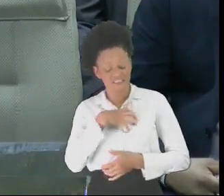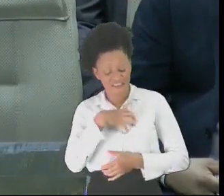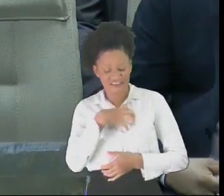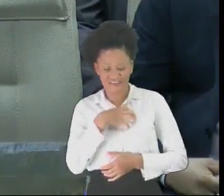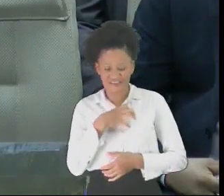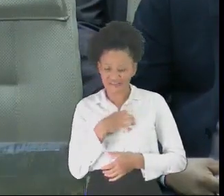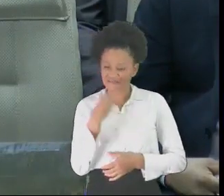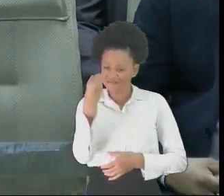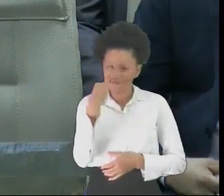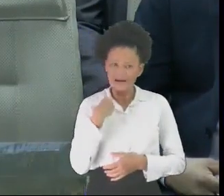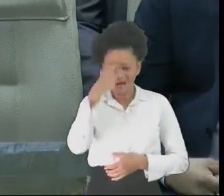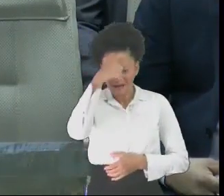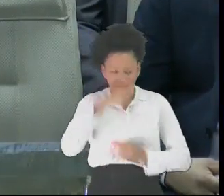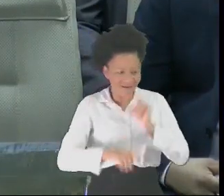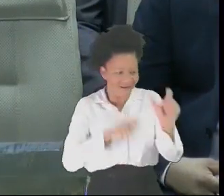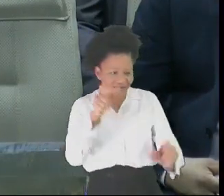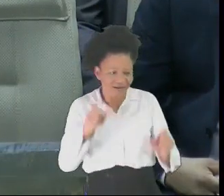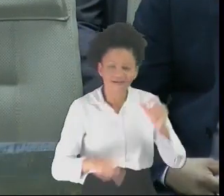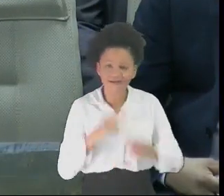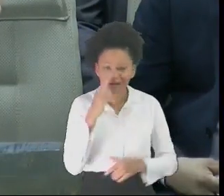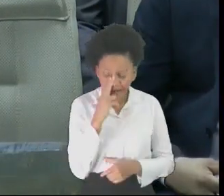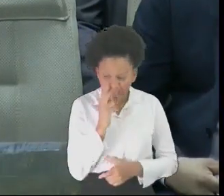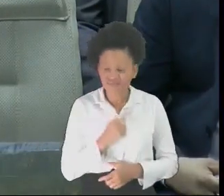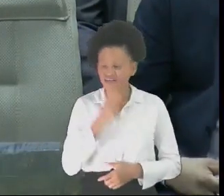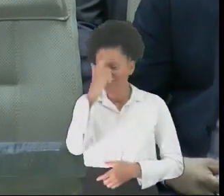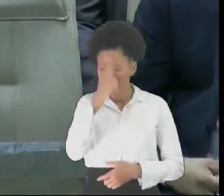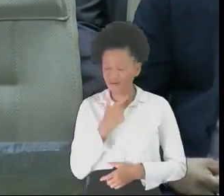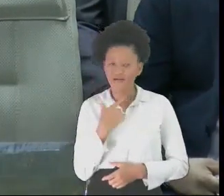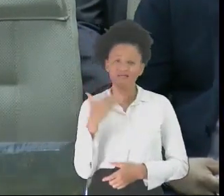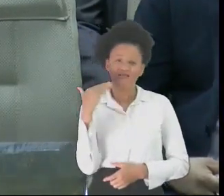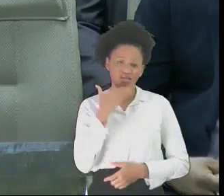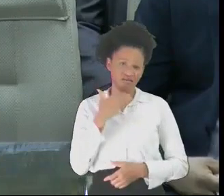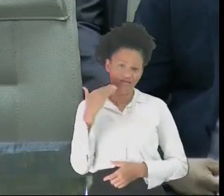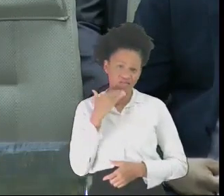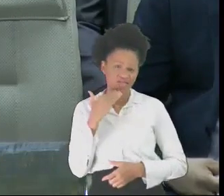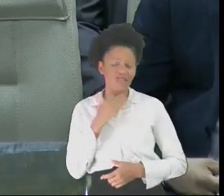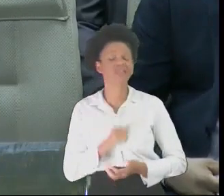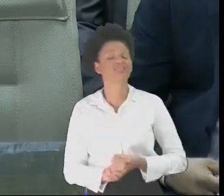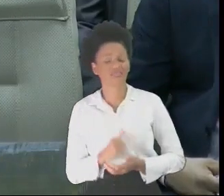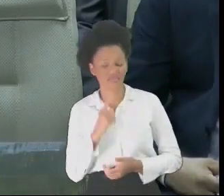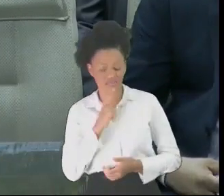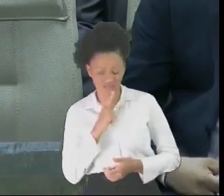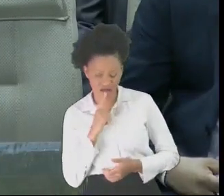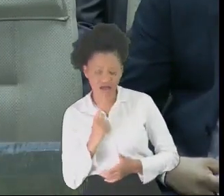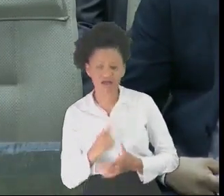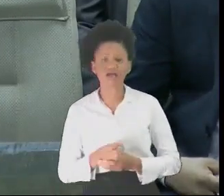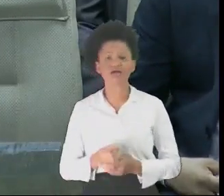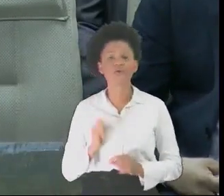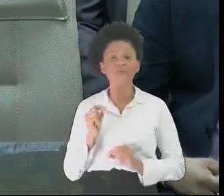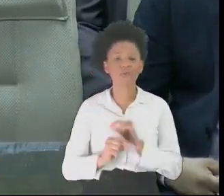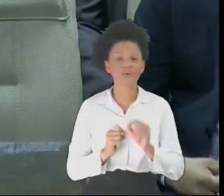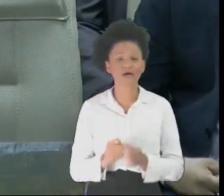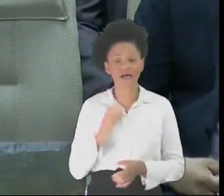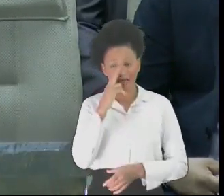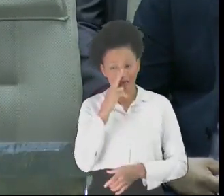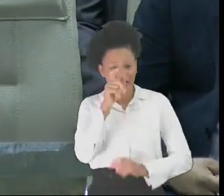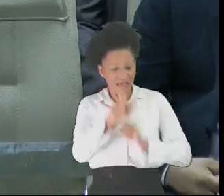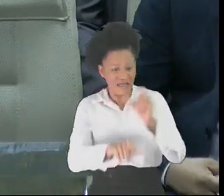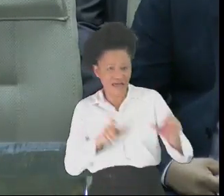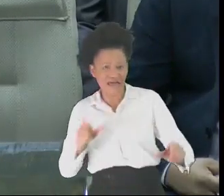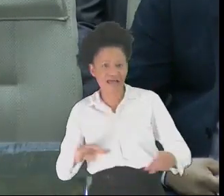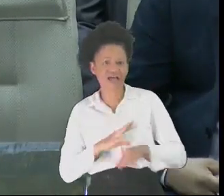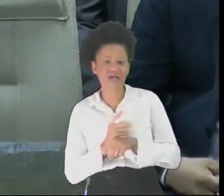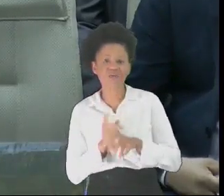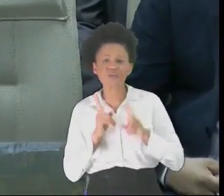igreja, apesar dos cristãos debilitados, apesar dos cristãos fuba,